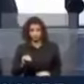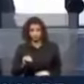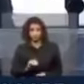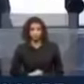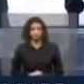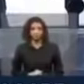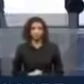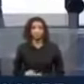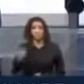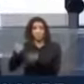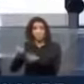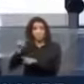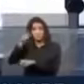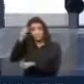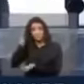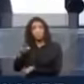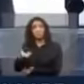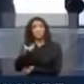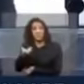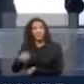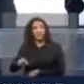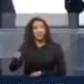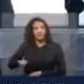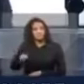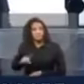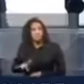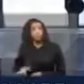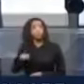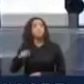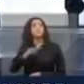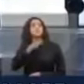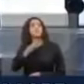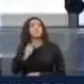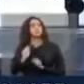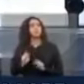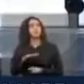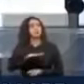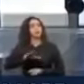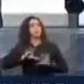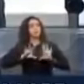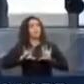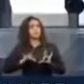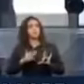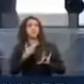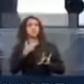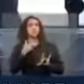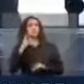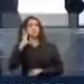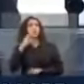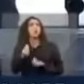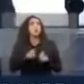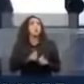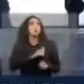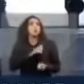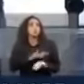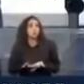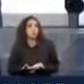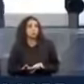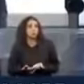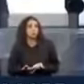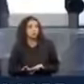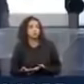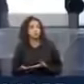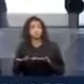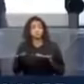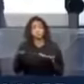Expositores pró-aborto afirmam que não é possível, por meio da ciência, definir o início da vida. Então,